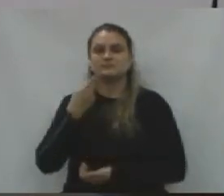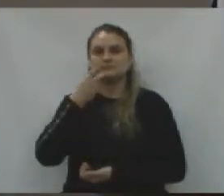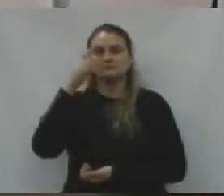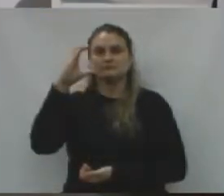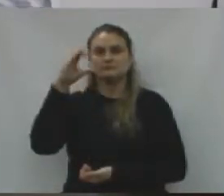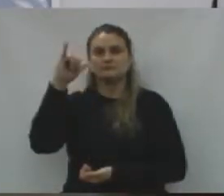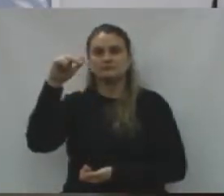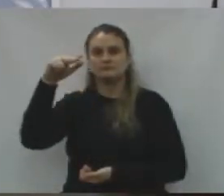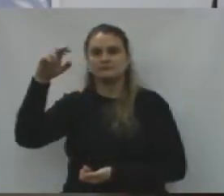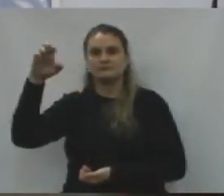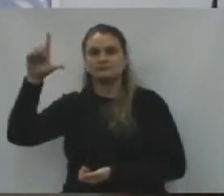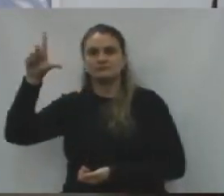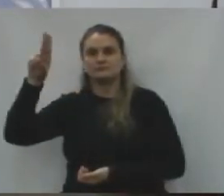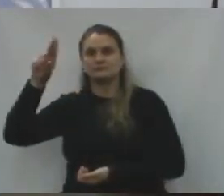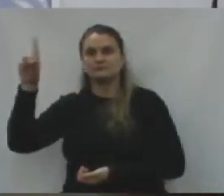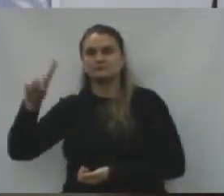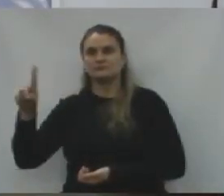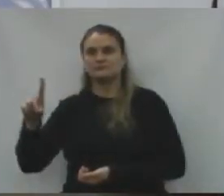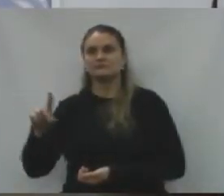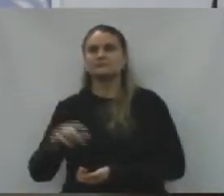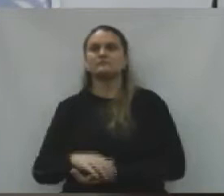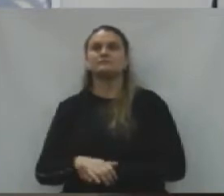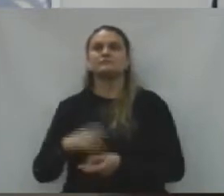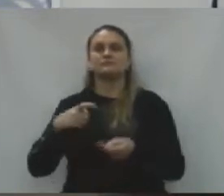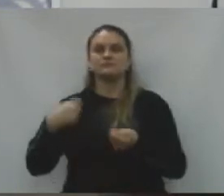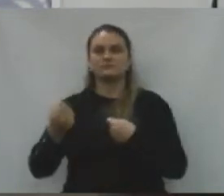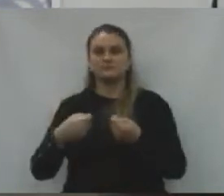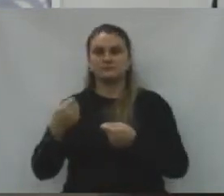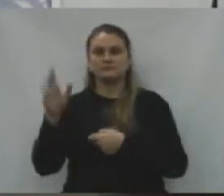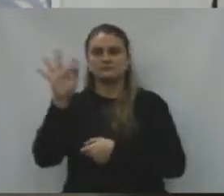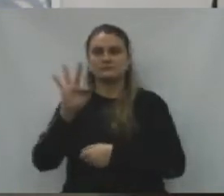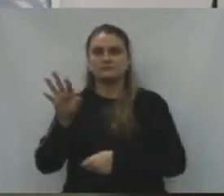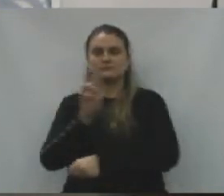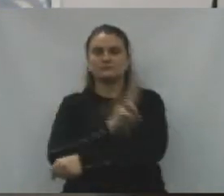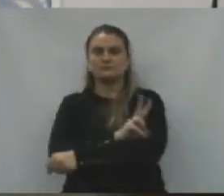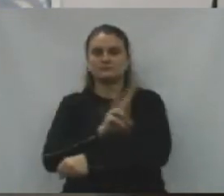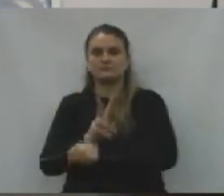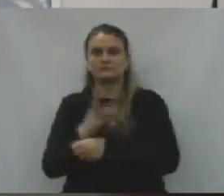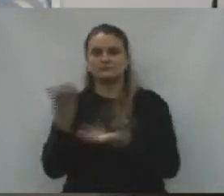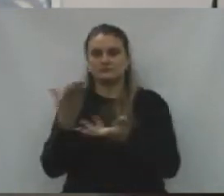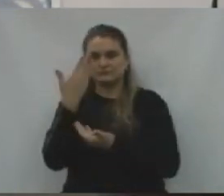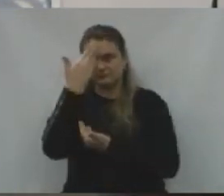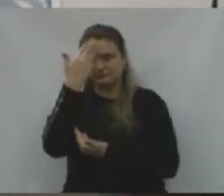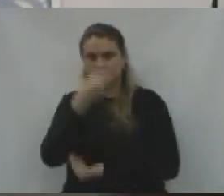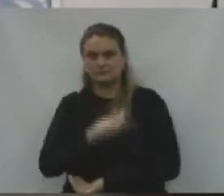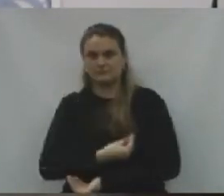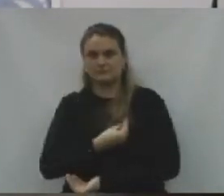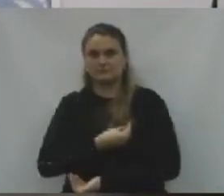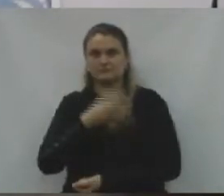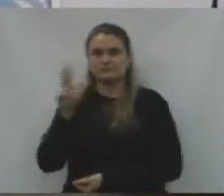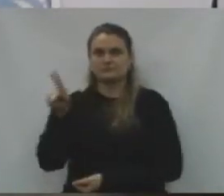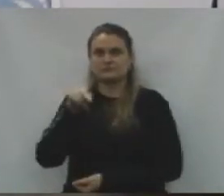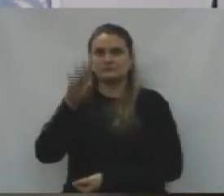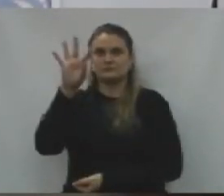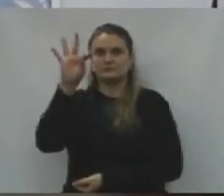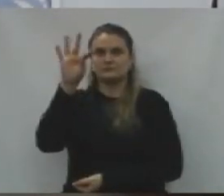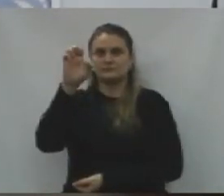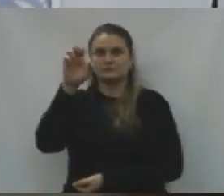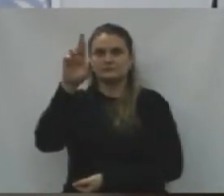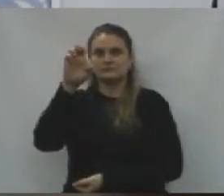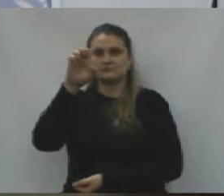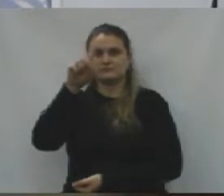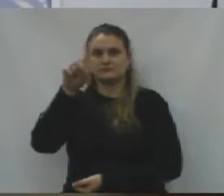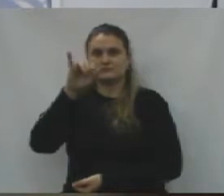sobre o Cineluz, passado para a administração da Uniuv, e quero agradecer aqui a presença da professora Terezinha